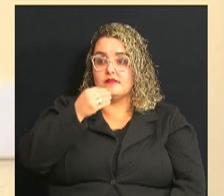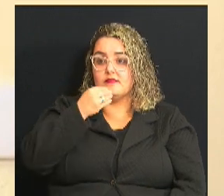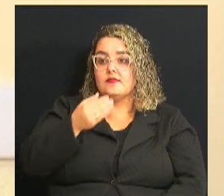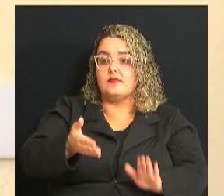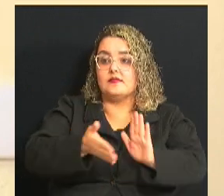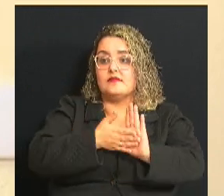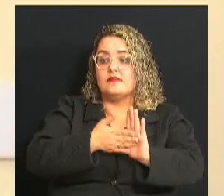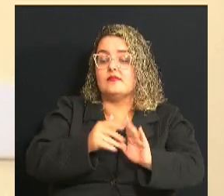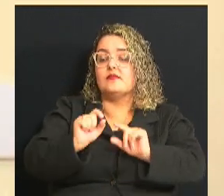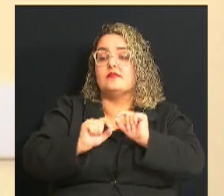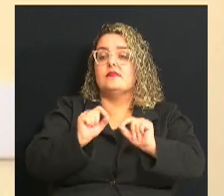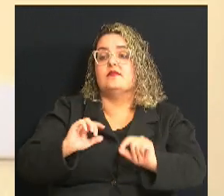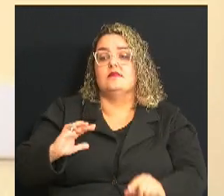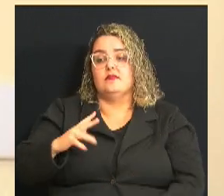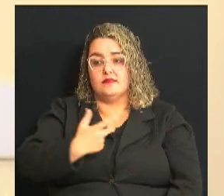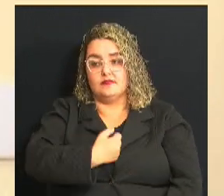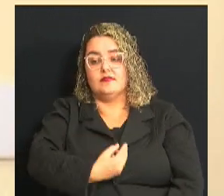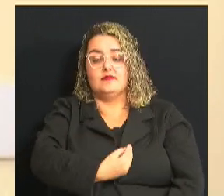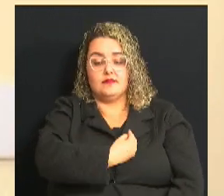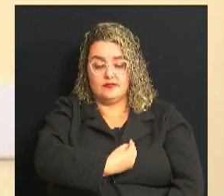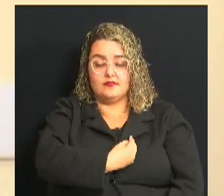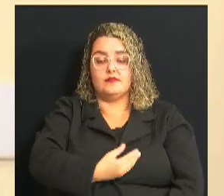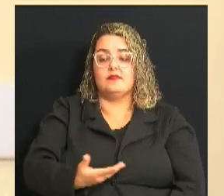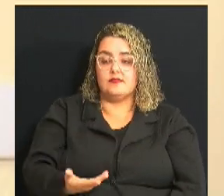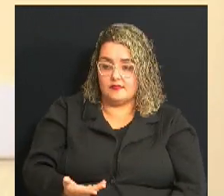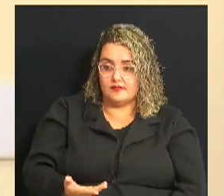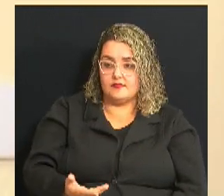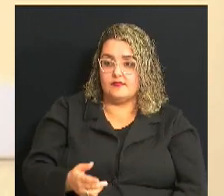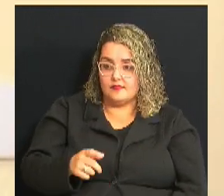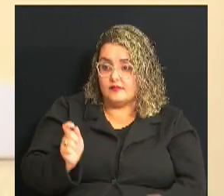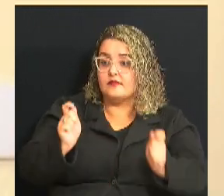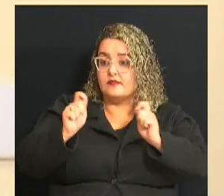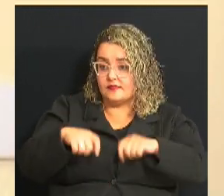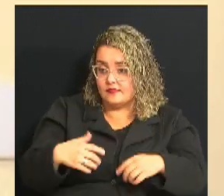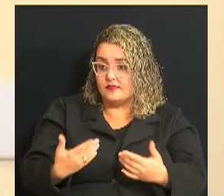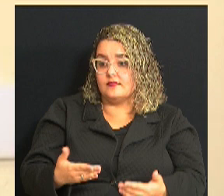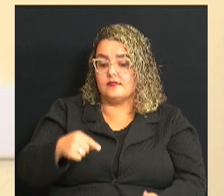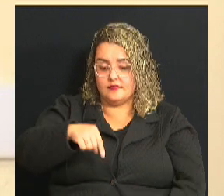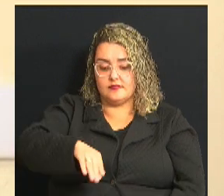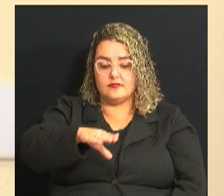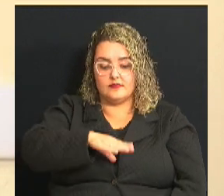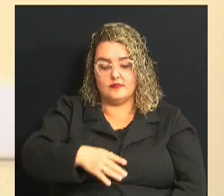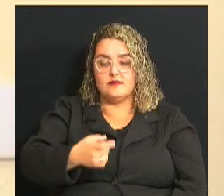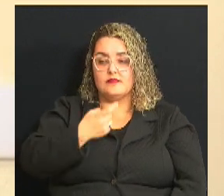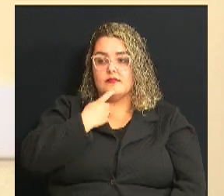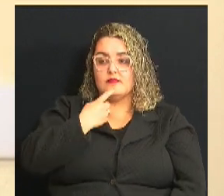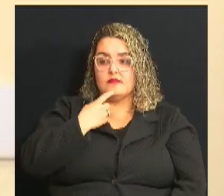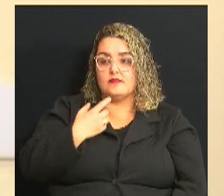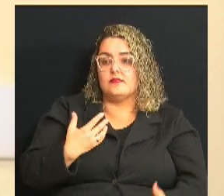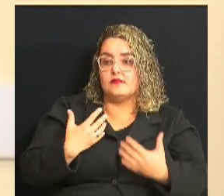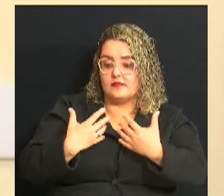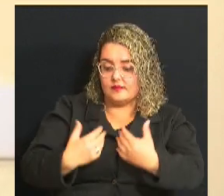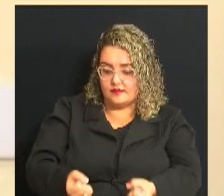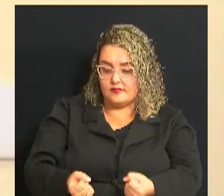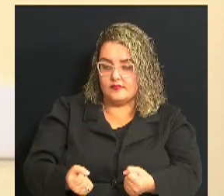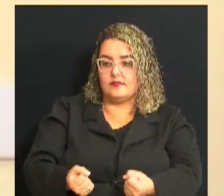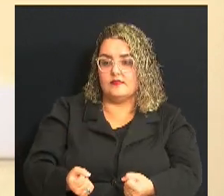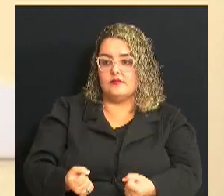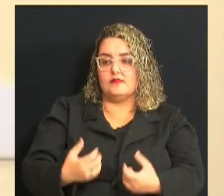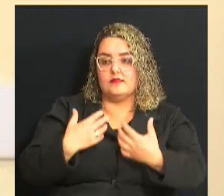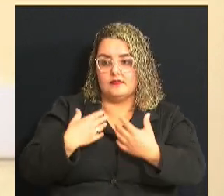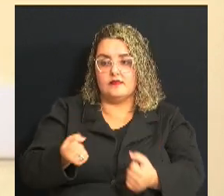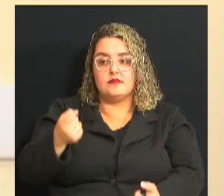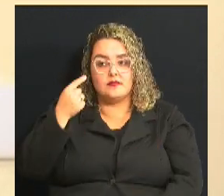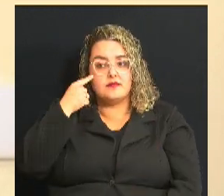um propósito de salvar vidas. E isso foi possível aqui em Campinas, que nos recebeu, recebeu nossa ideia, a